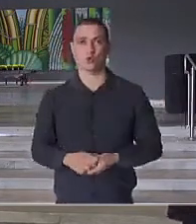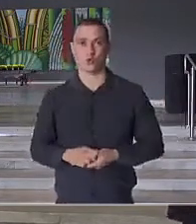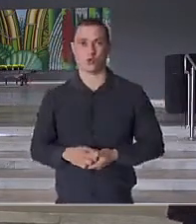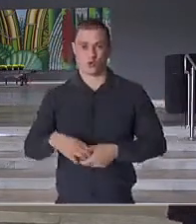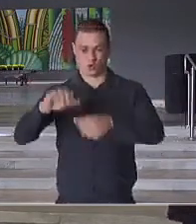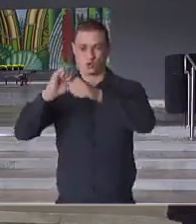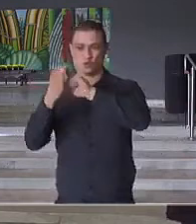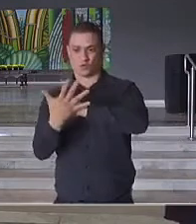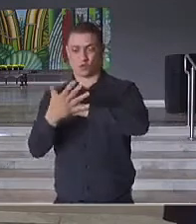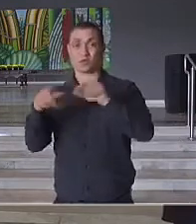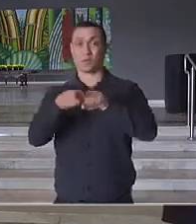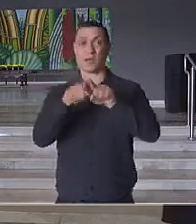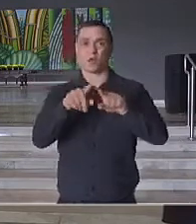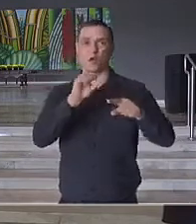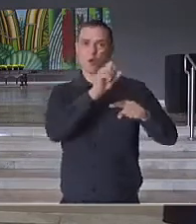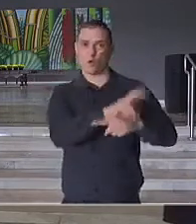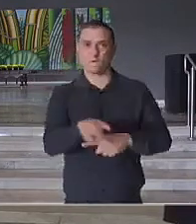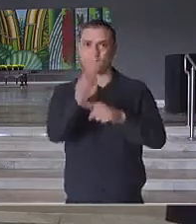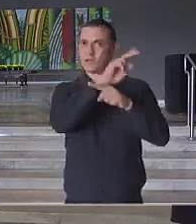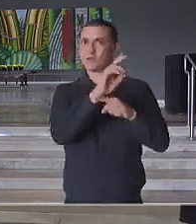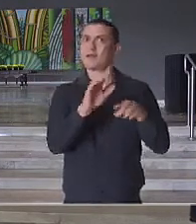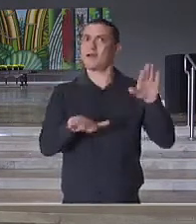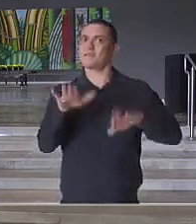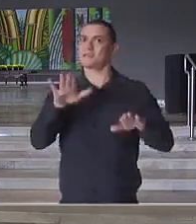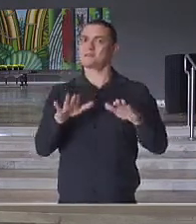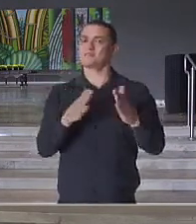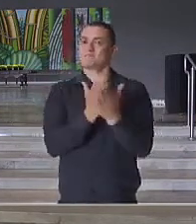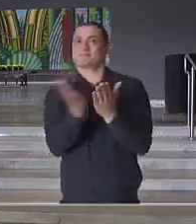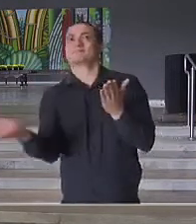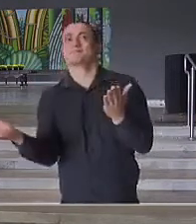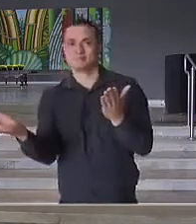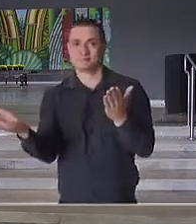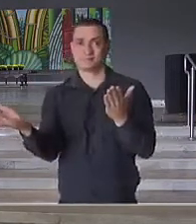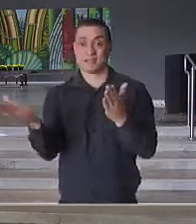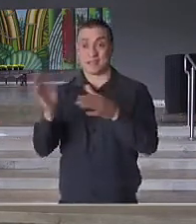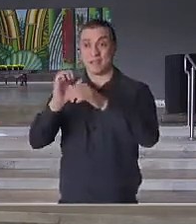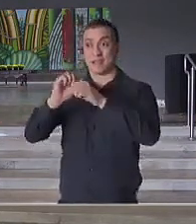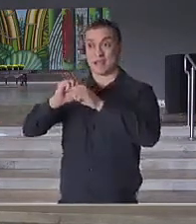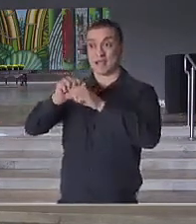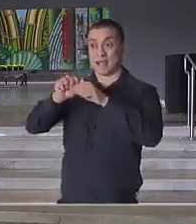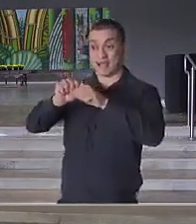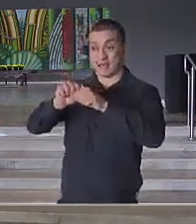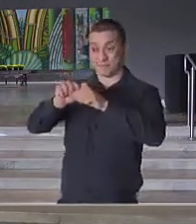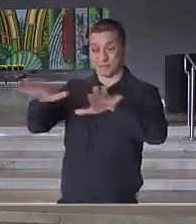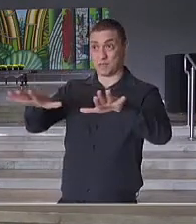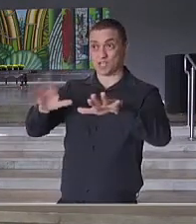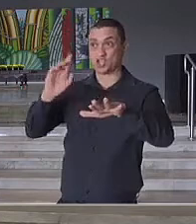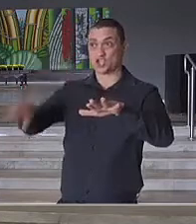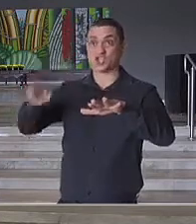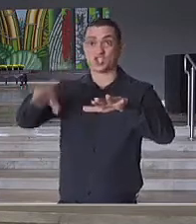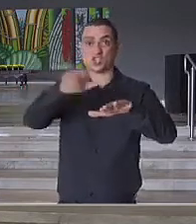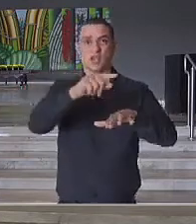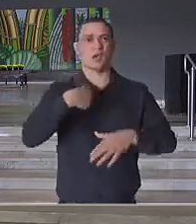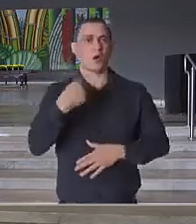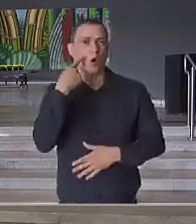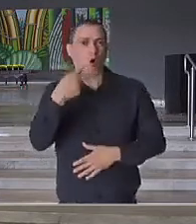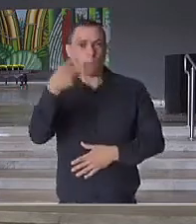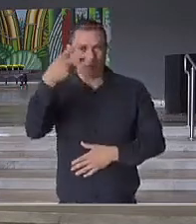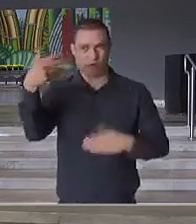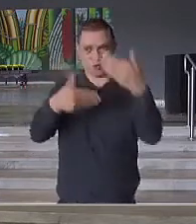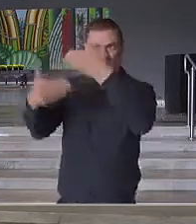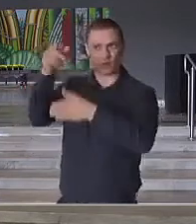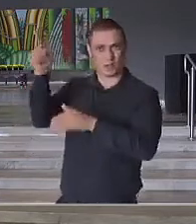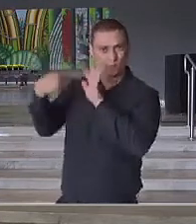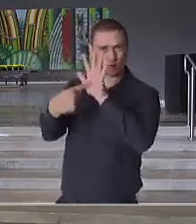como a pandemia, ele é traiçoeiro. Muitas vezes a pandemia se comporta de maneira diferente. Quem observou as telas apresentadas do Plano